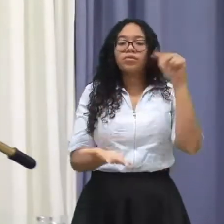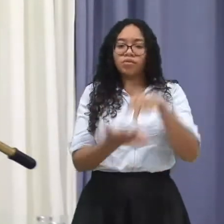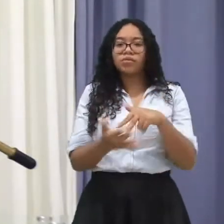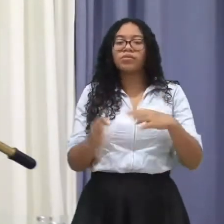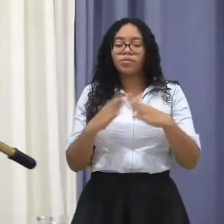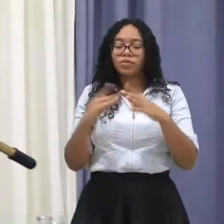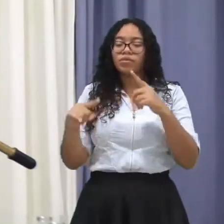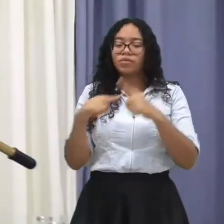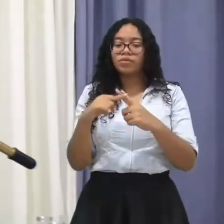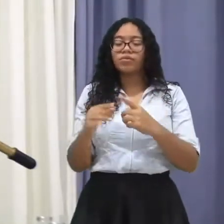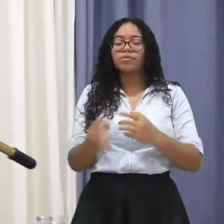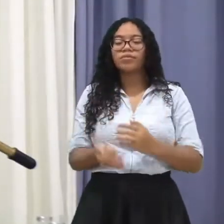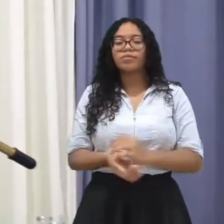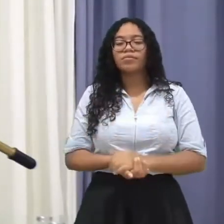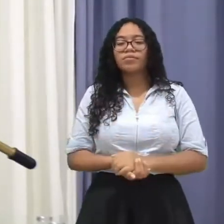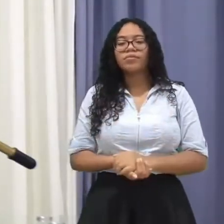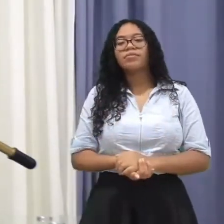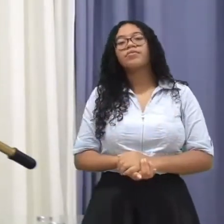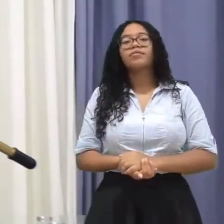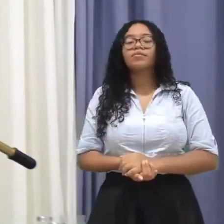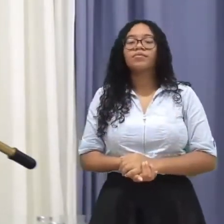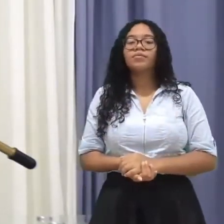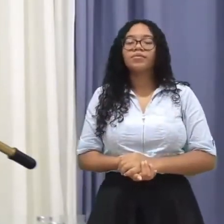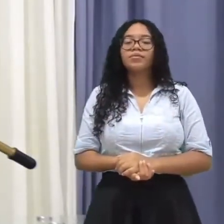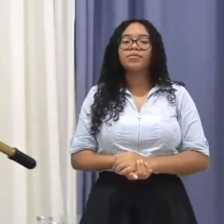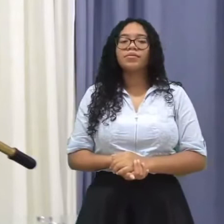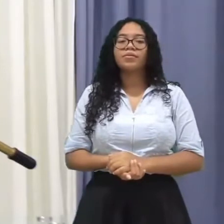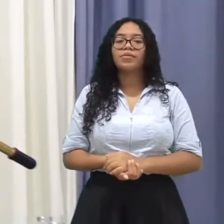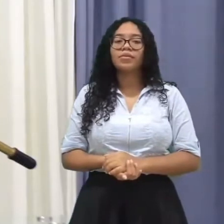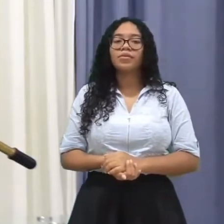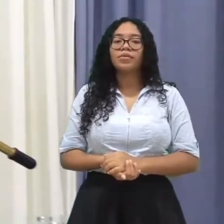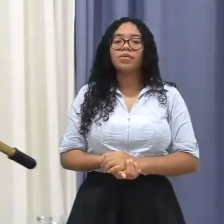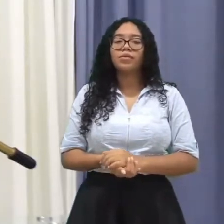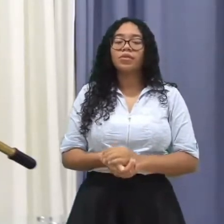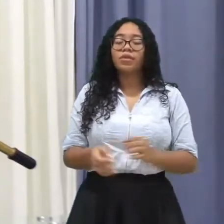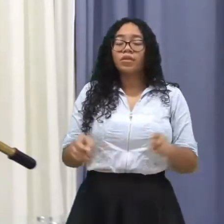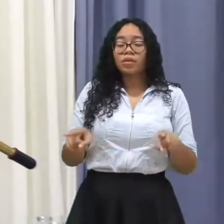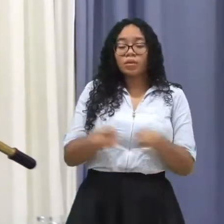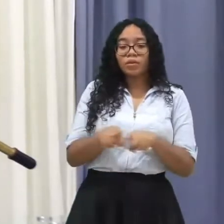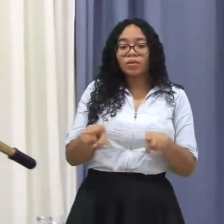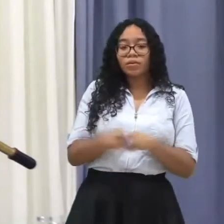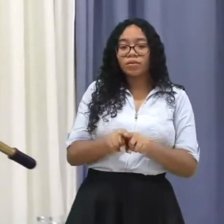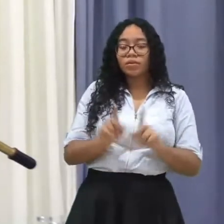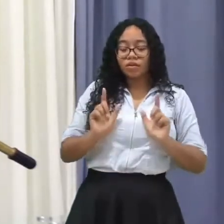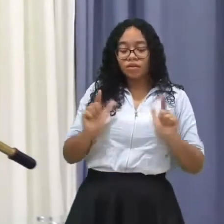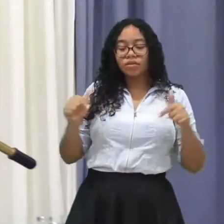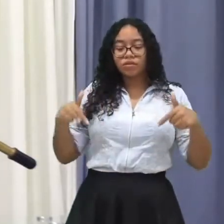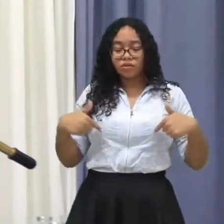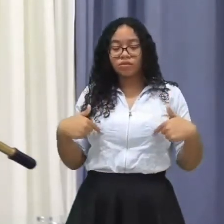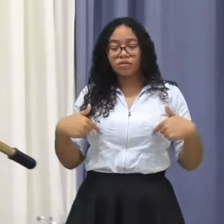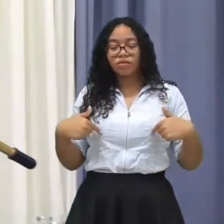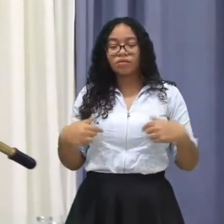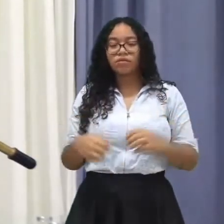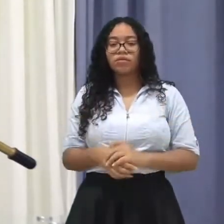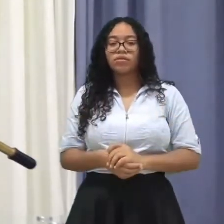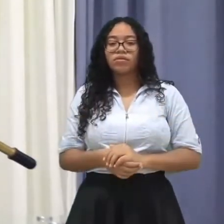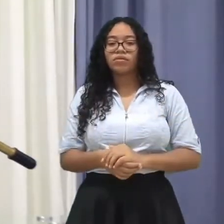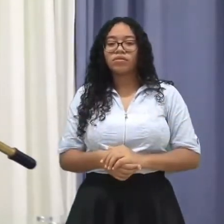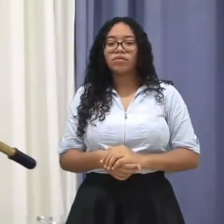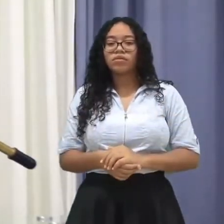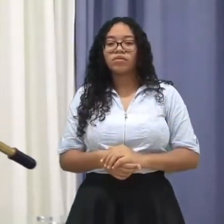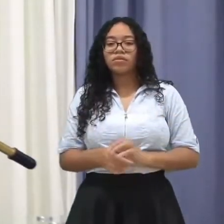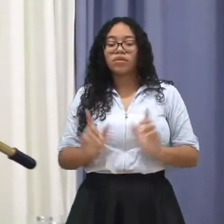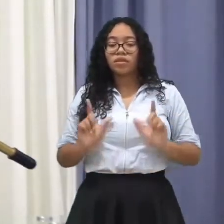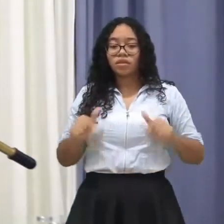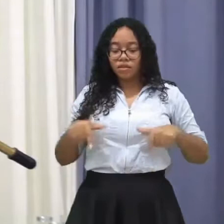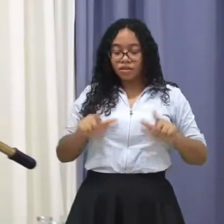nesse sentido, como é o caso de Israel, com as 70 semanas descritas